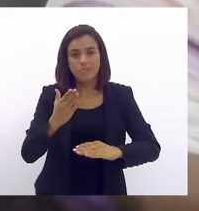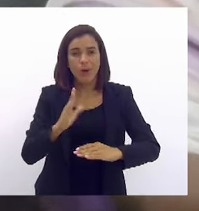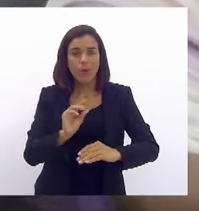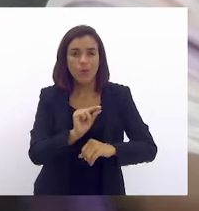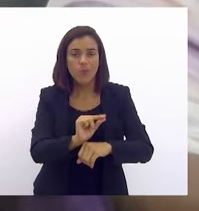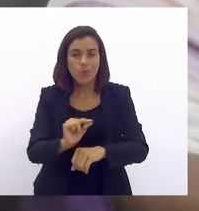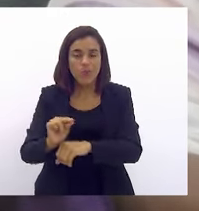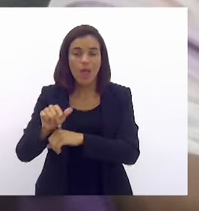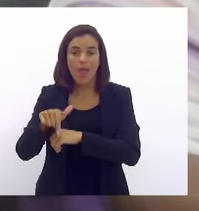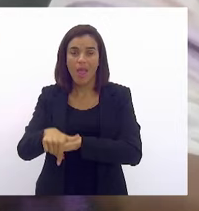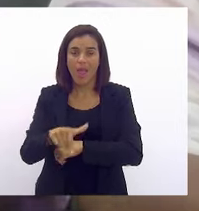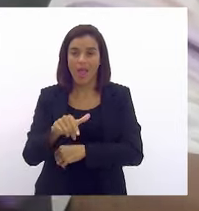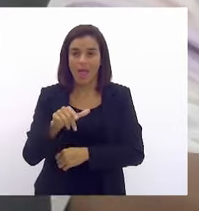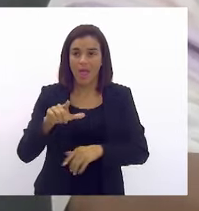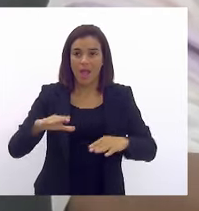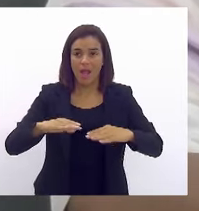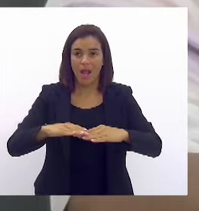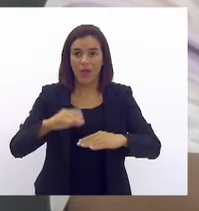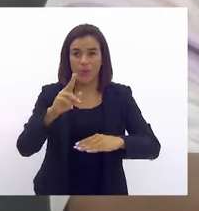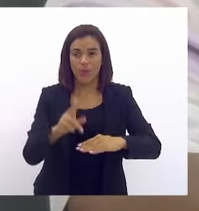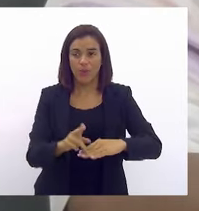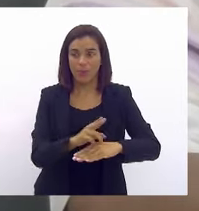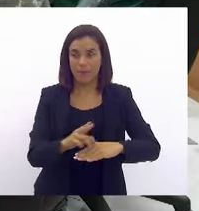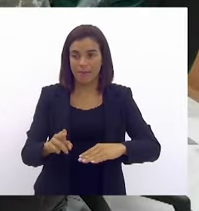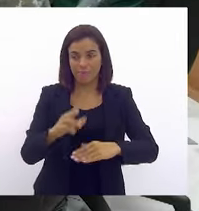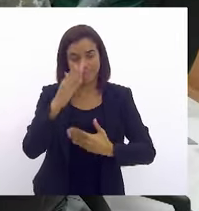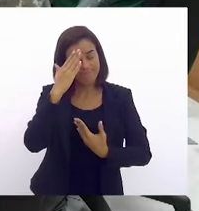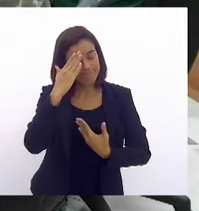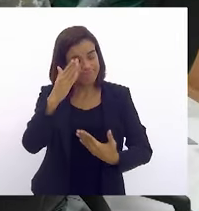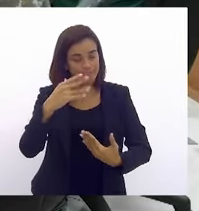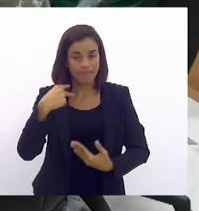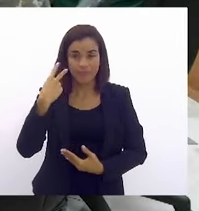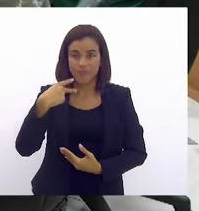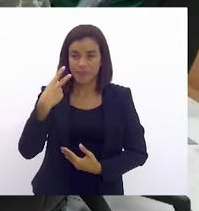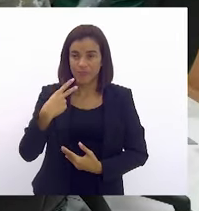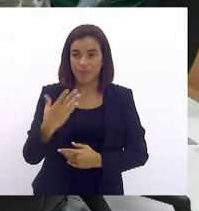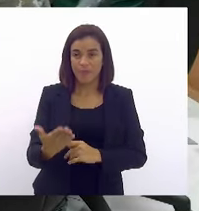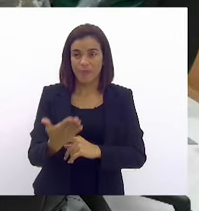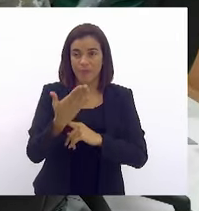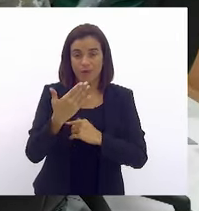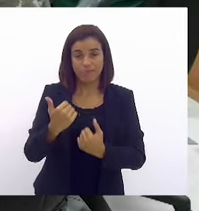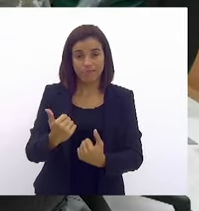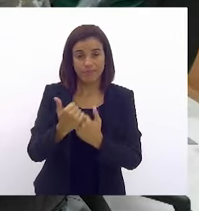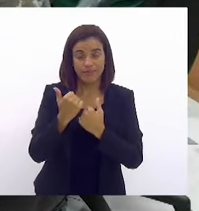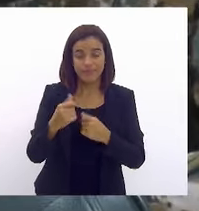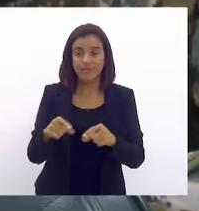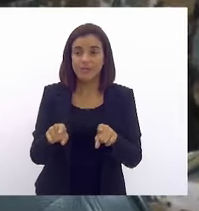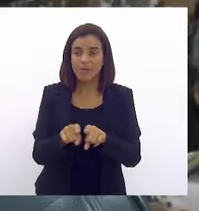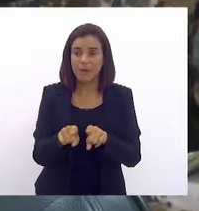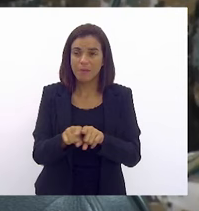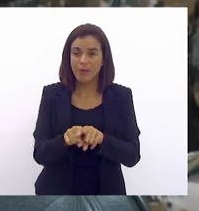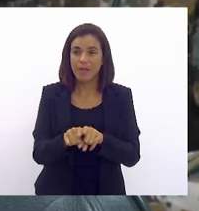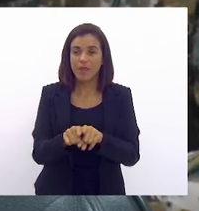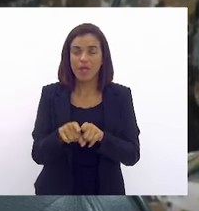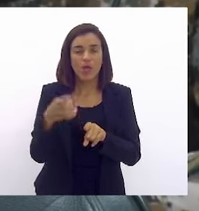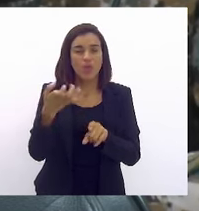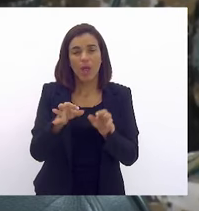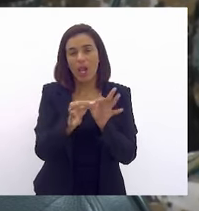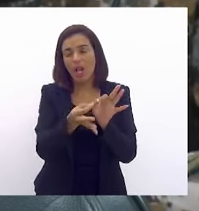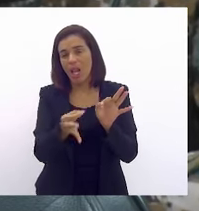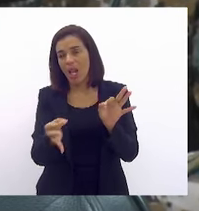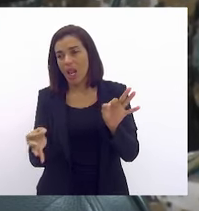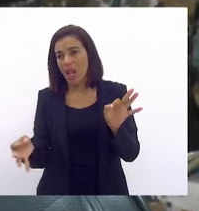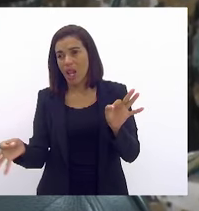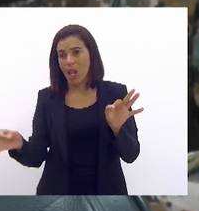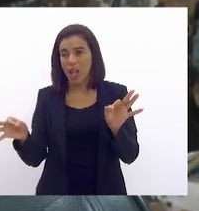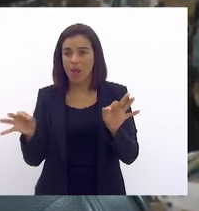é a Lagoa do Padre. Agradeço o vereador aí pela colaboração e, basicamente, não quero me delongar, já